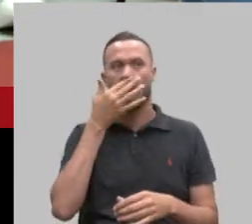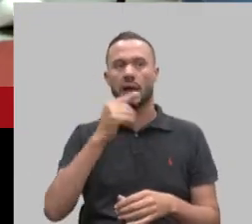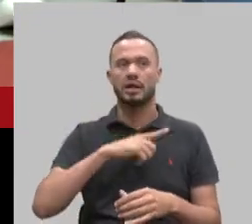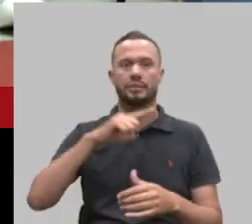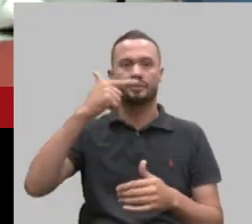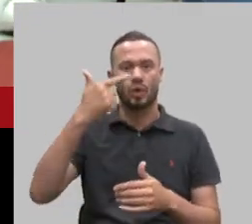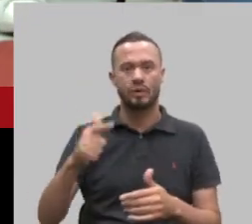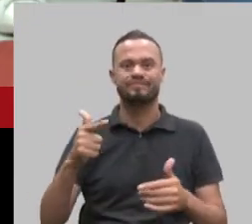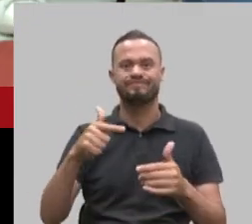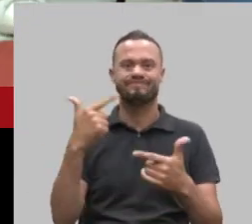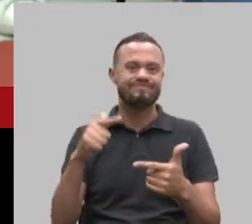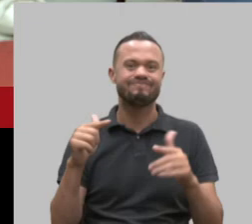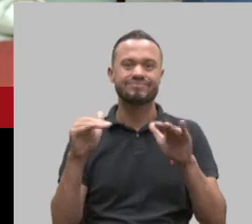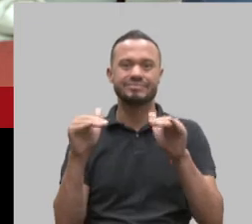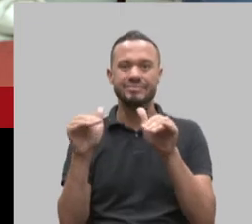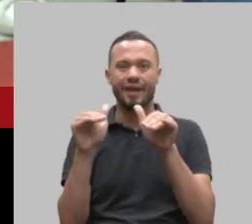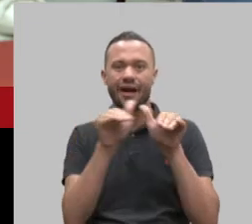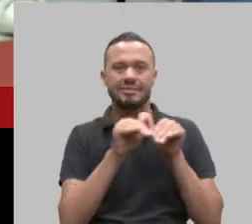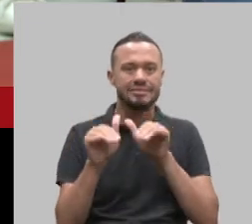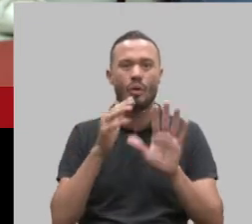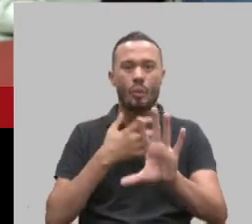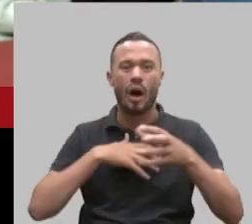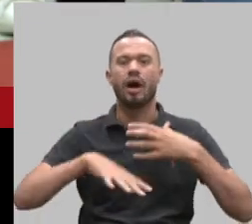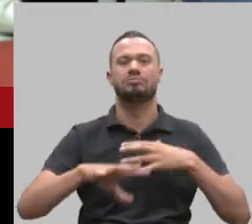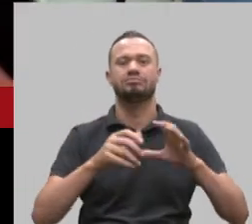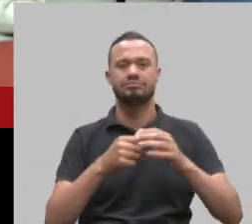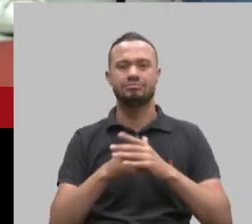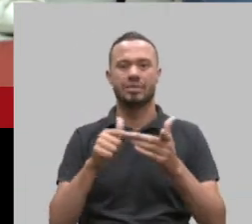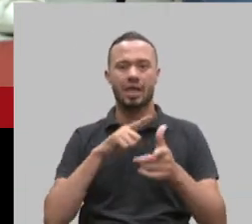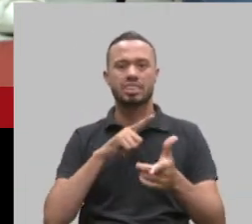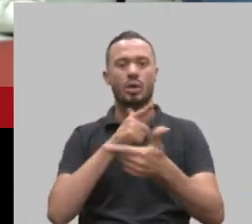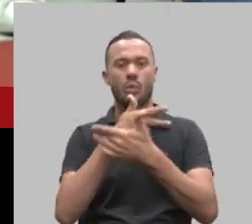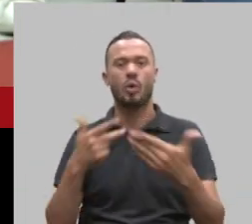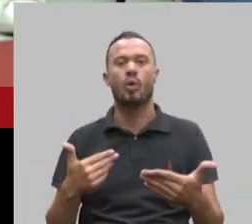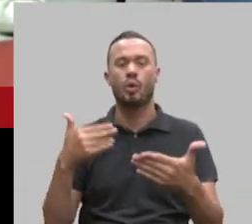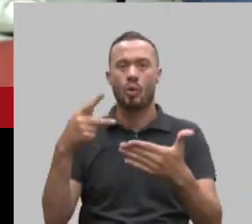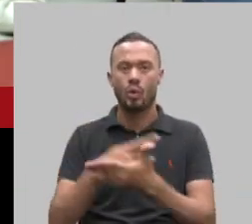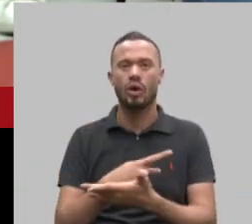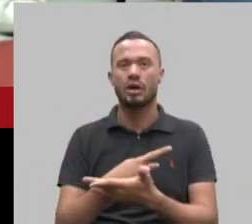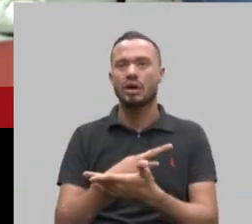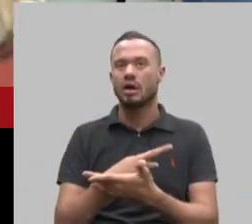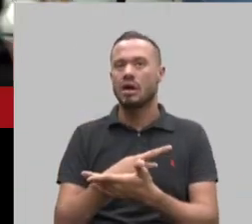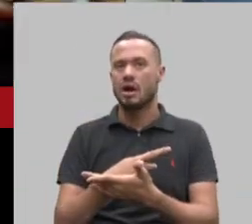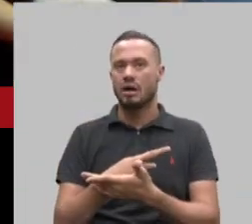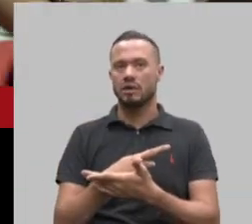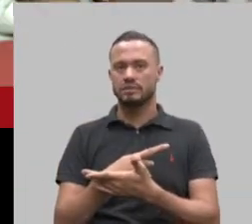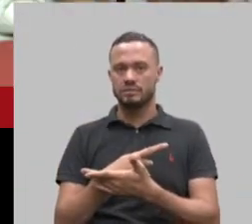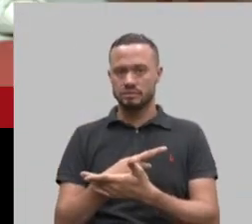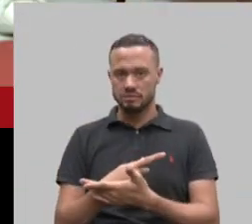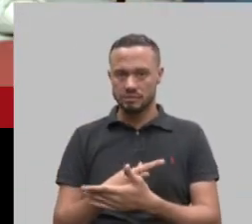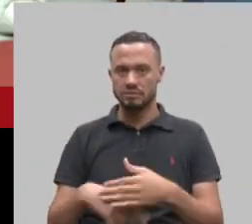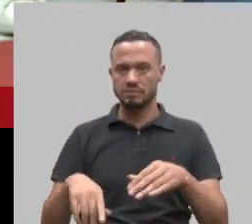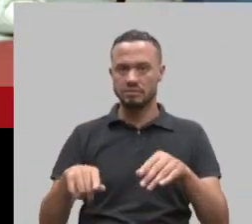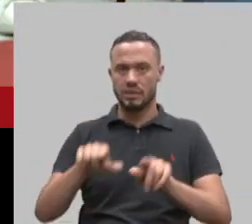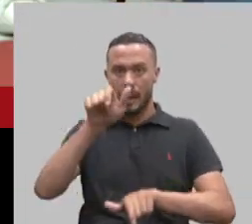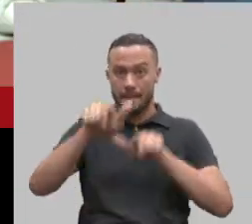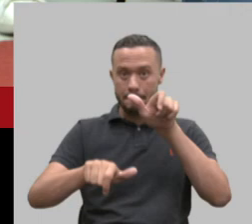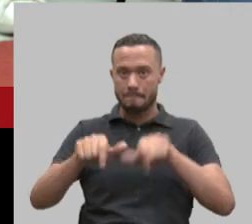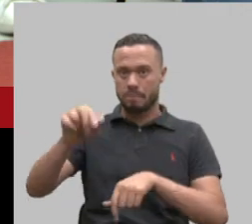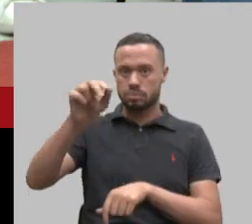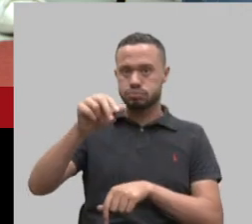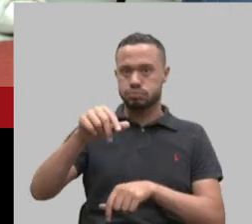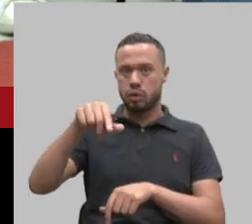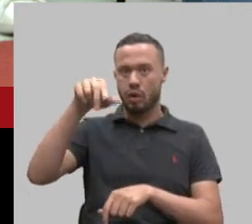eu acho que deve sim ser do dever dos decentes que assim ocorre levar a a conhecimento de superiores talvez da própria cidade como